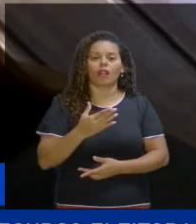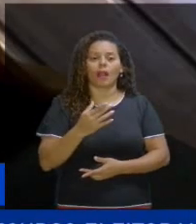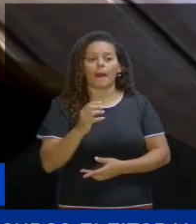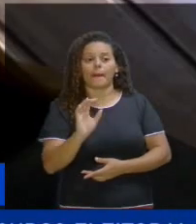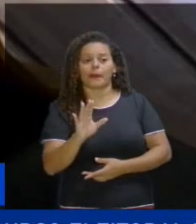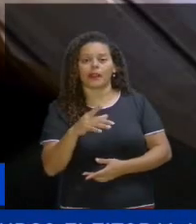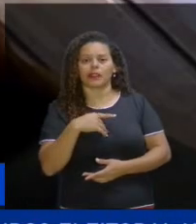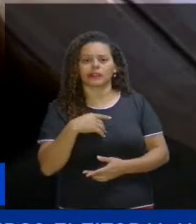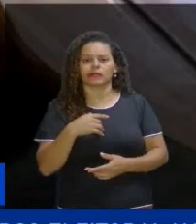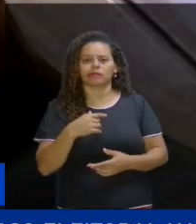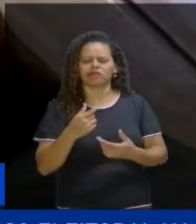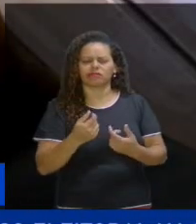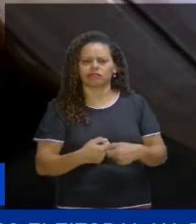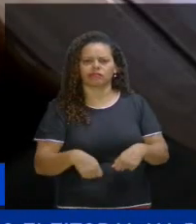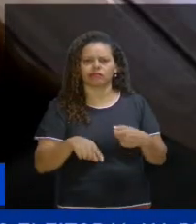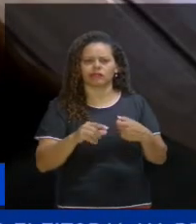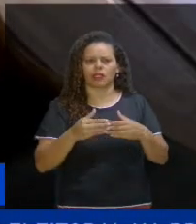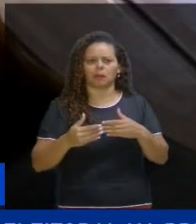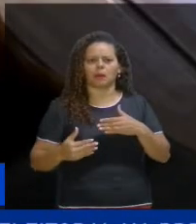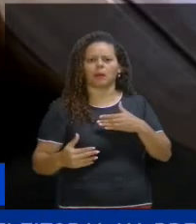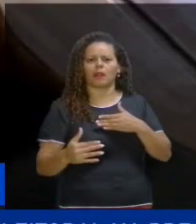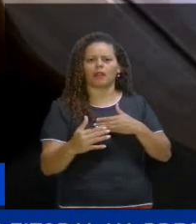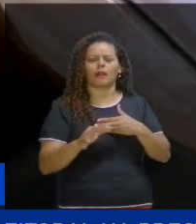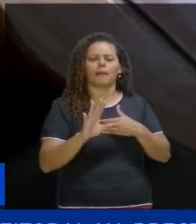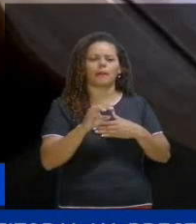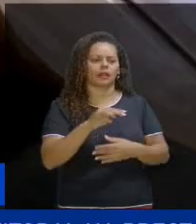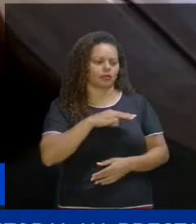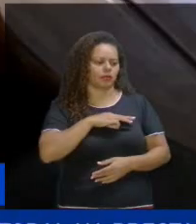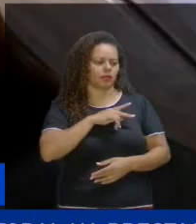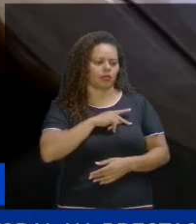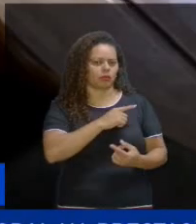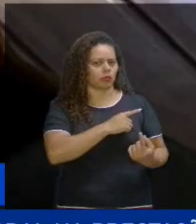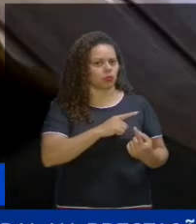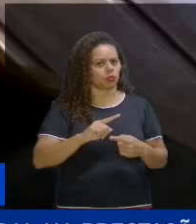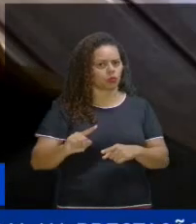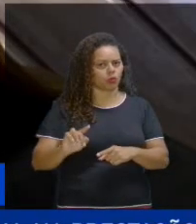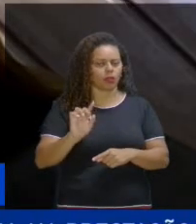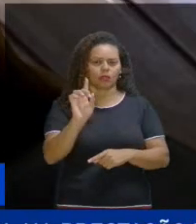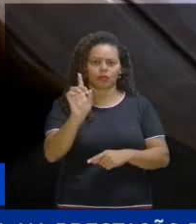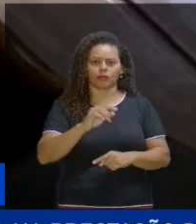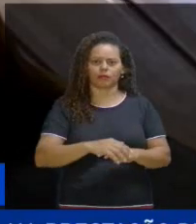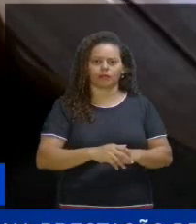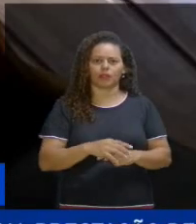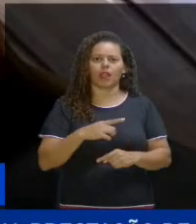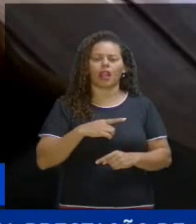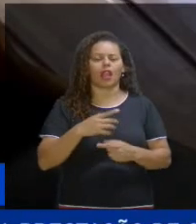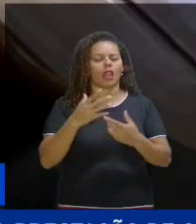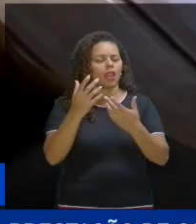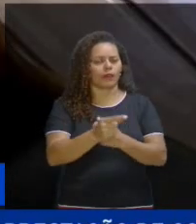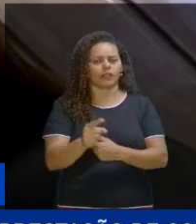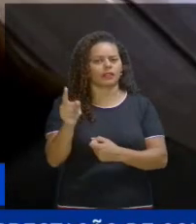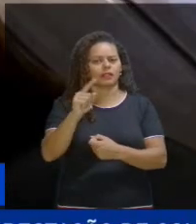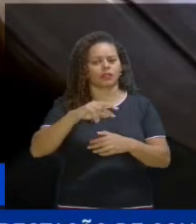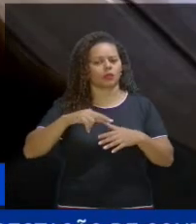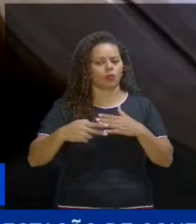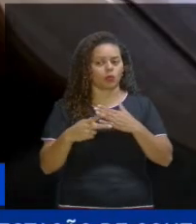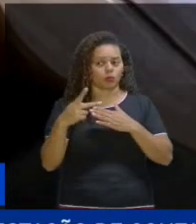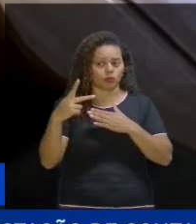não merece prosperar. Enquanto razões, o Ministério Público Eleitoral pugnou pelo